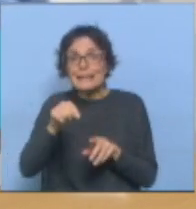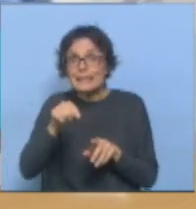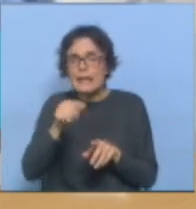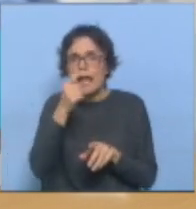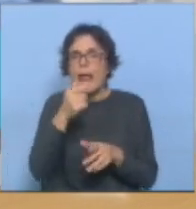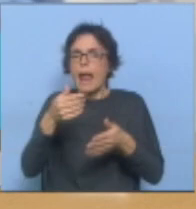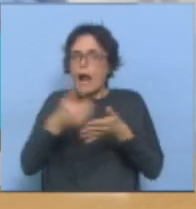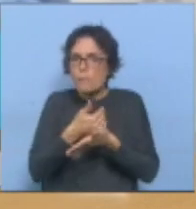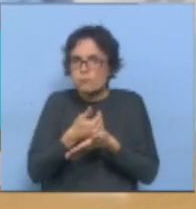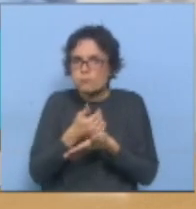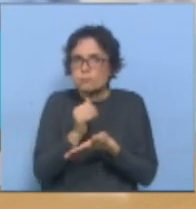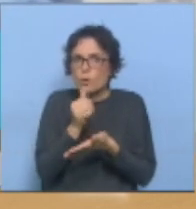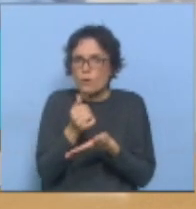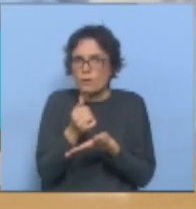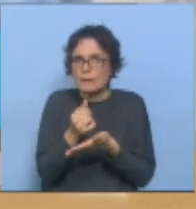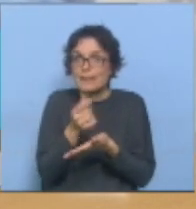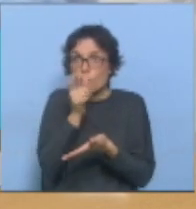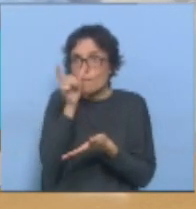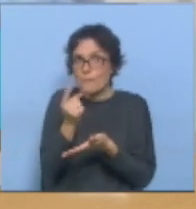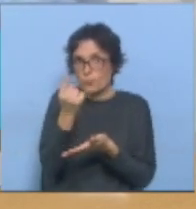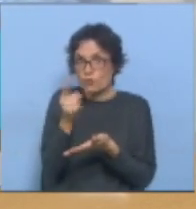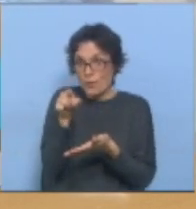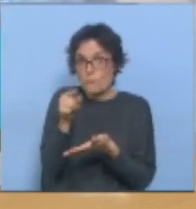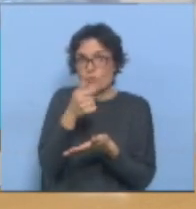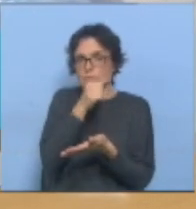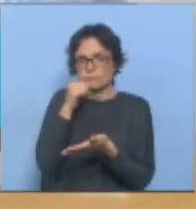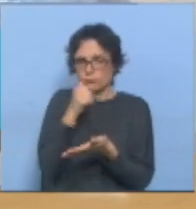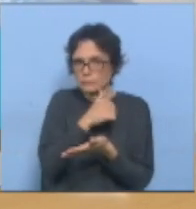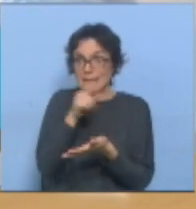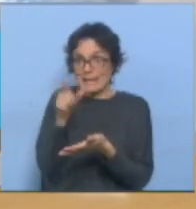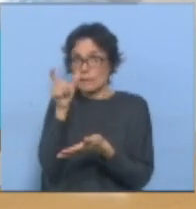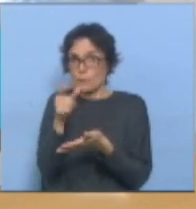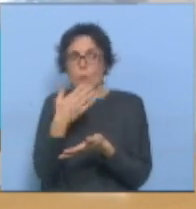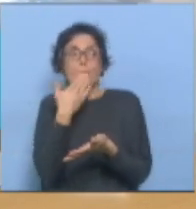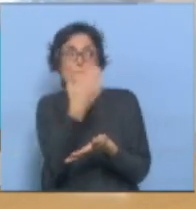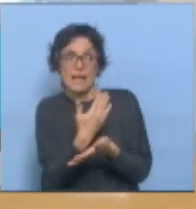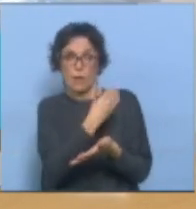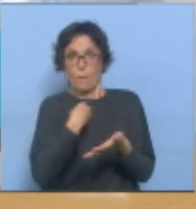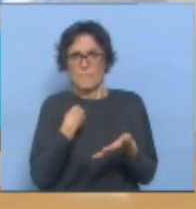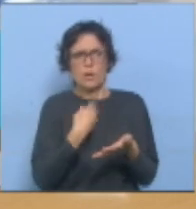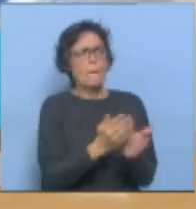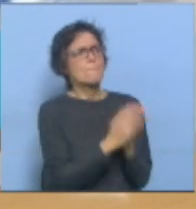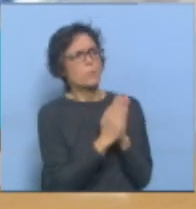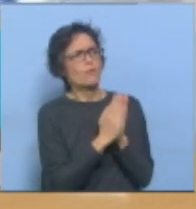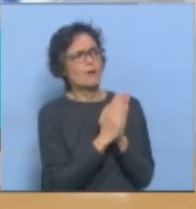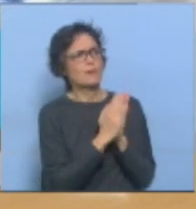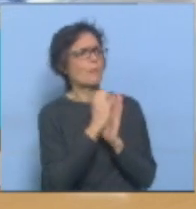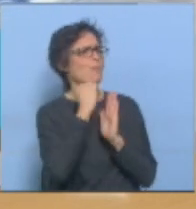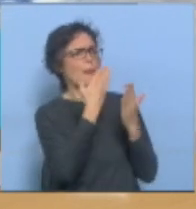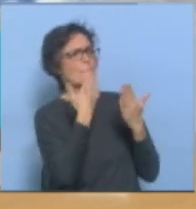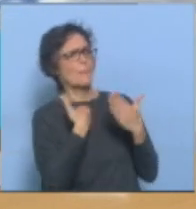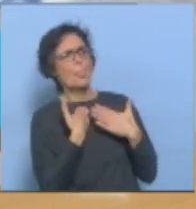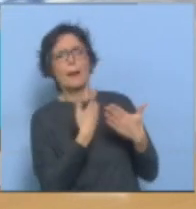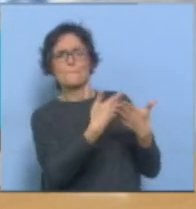de alguém que, em sofrimento, pede a um profissional de saúde que a mate. Portanto, a eutanásia, como costumamos dizer,